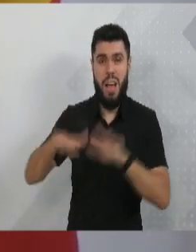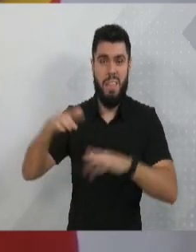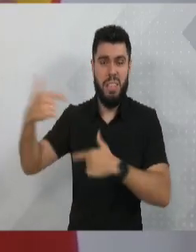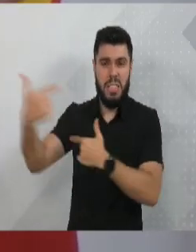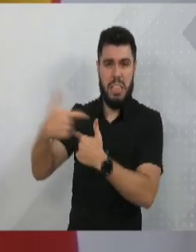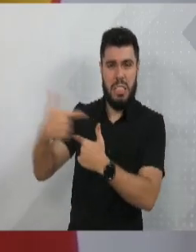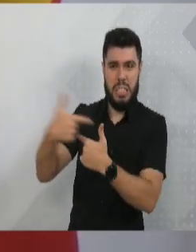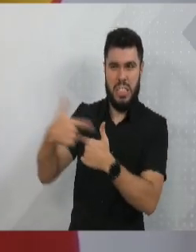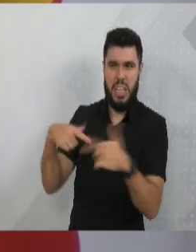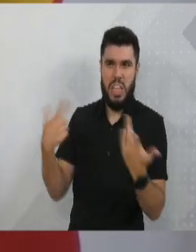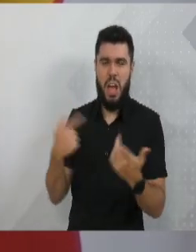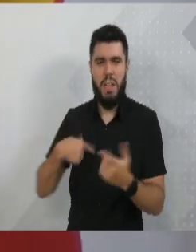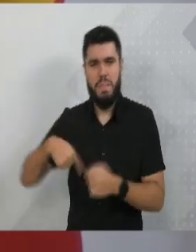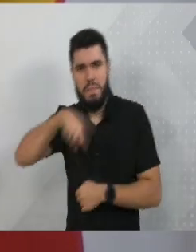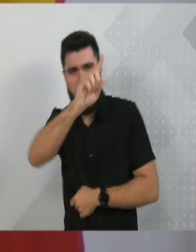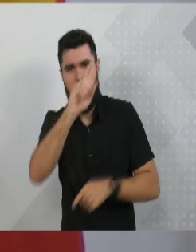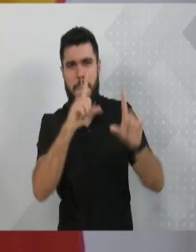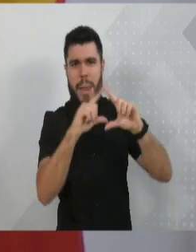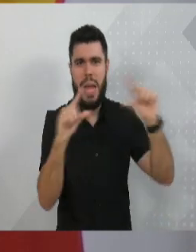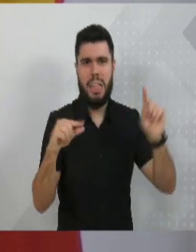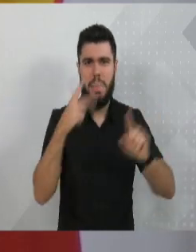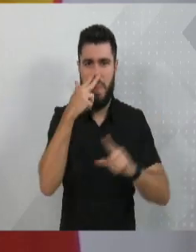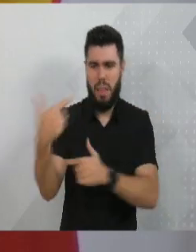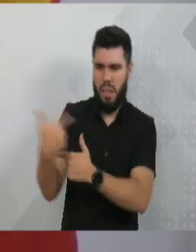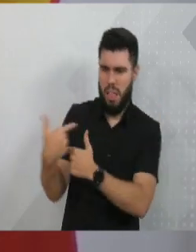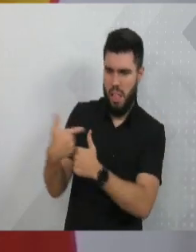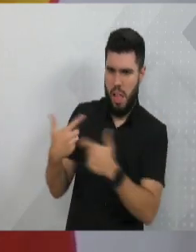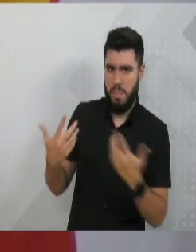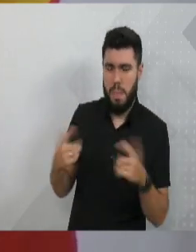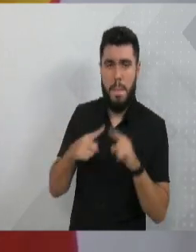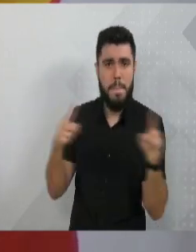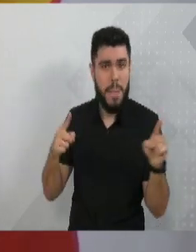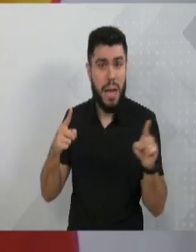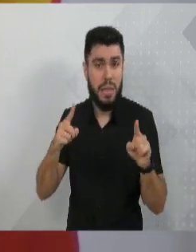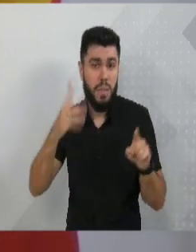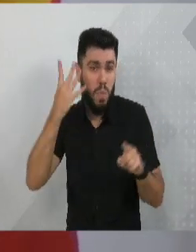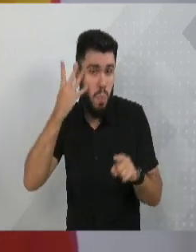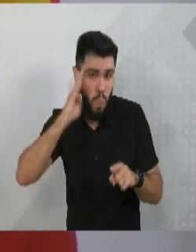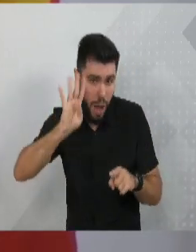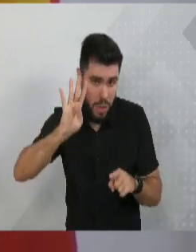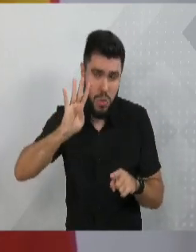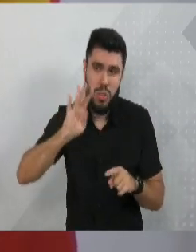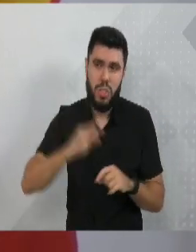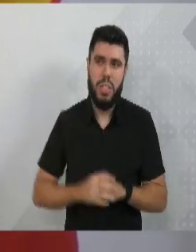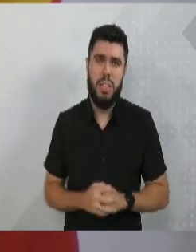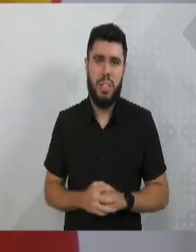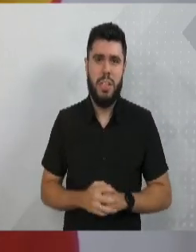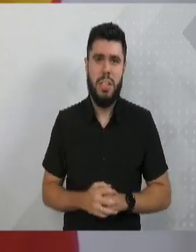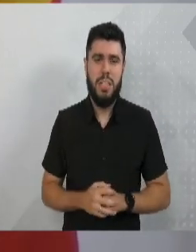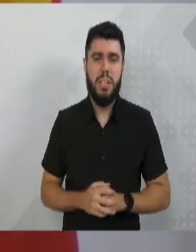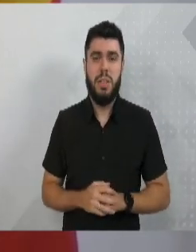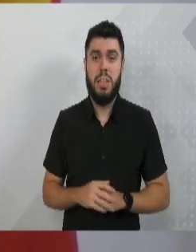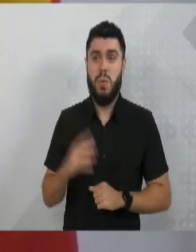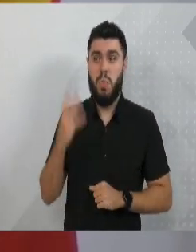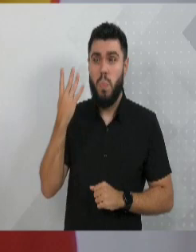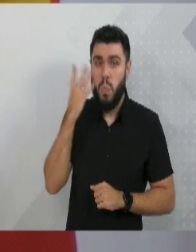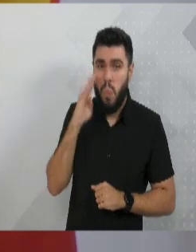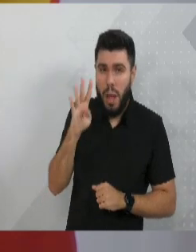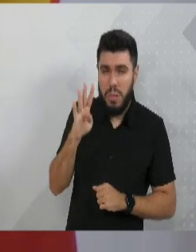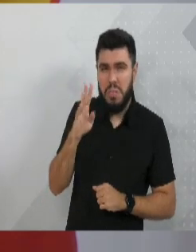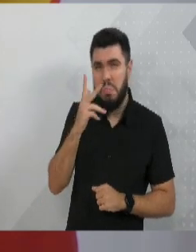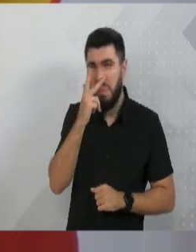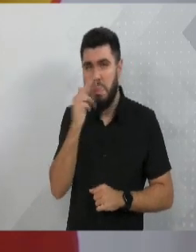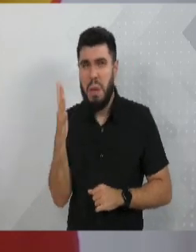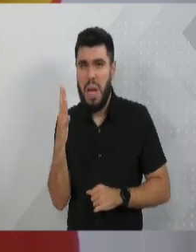né Por quando vai a Brasília só que assim ó senhores foi quatro dias tá que não corredor